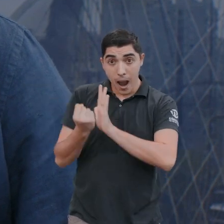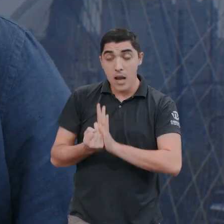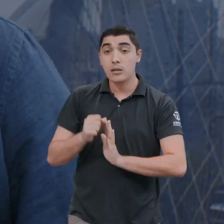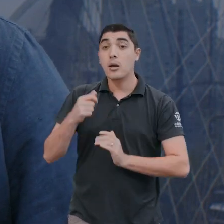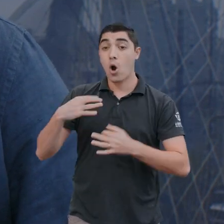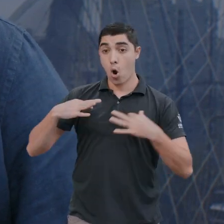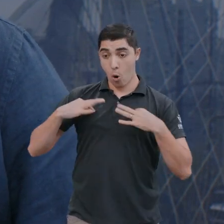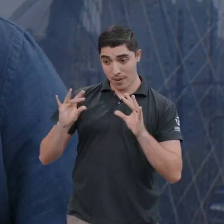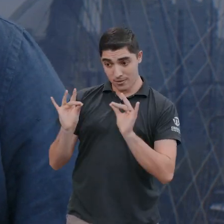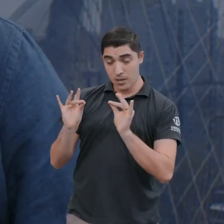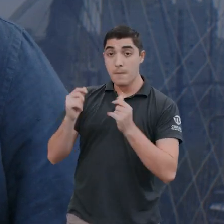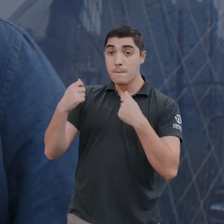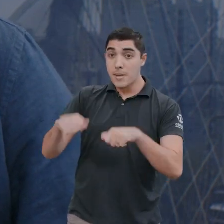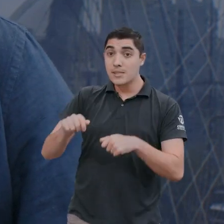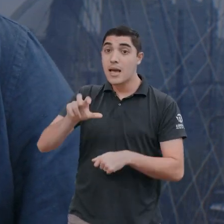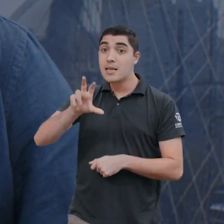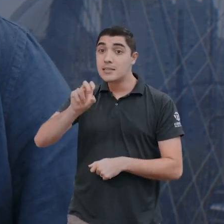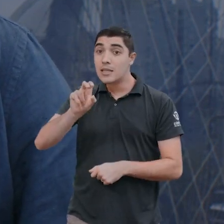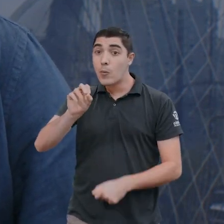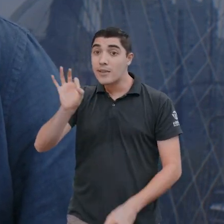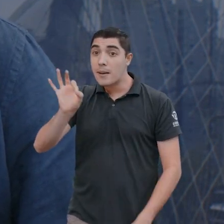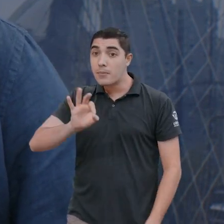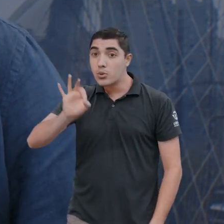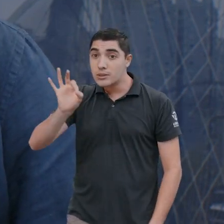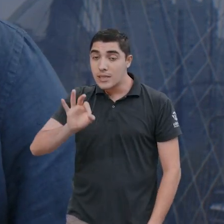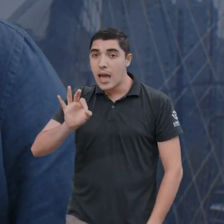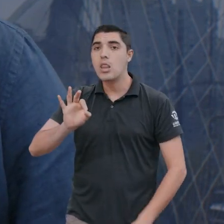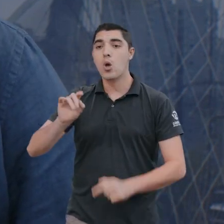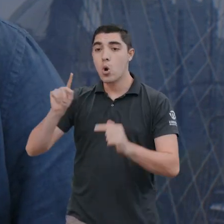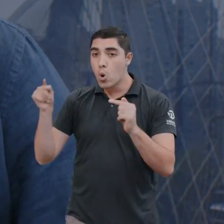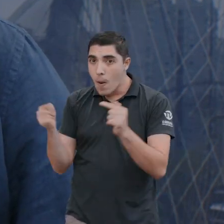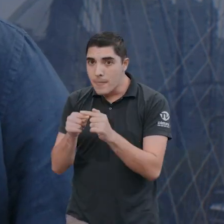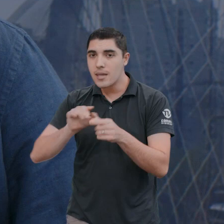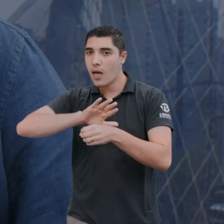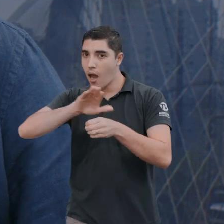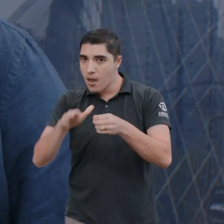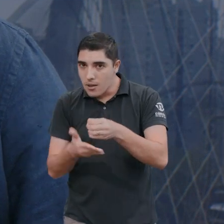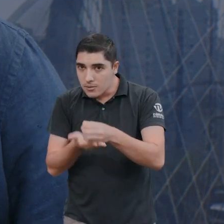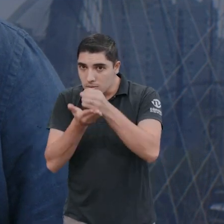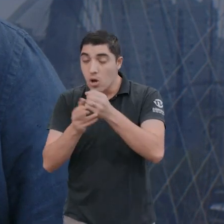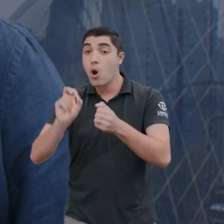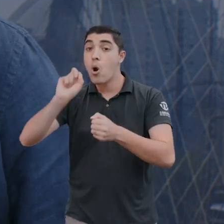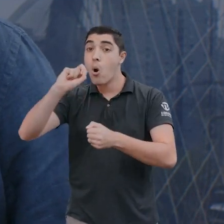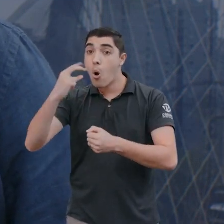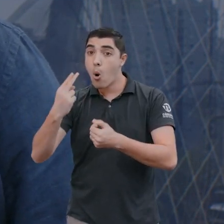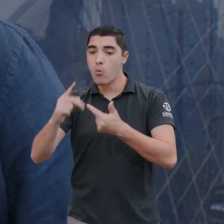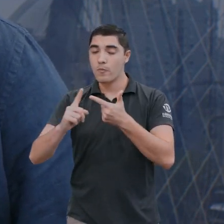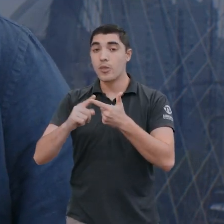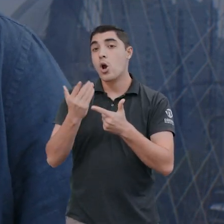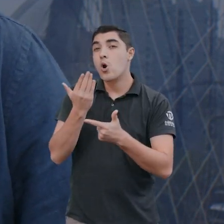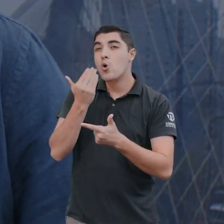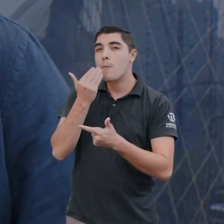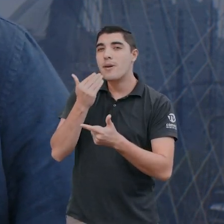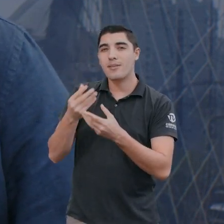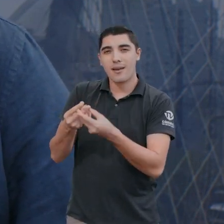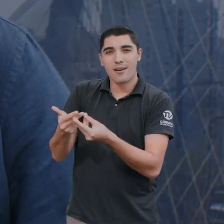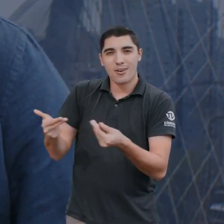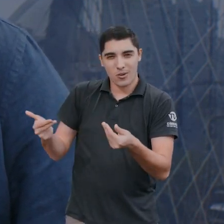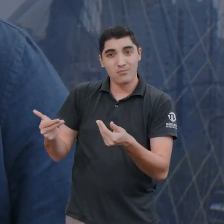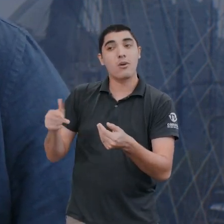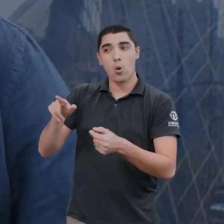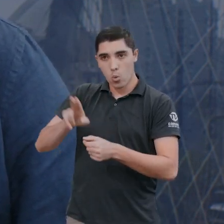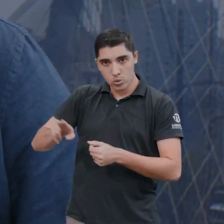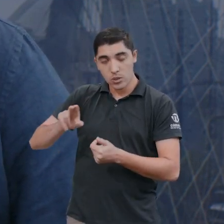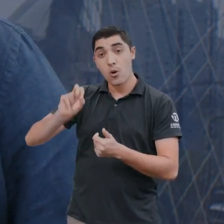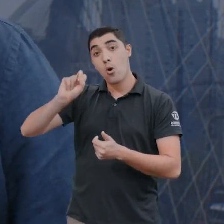dos tecidos da sua coleção de tecidos ou reciclados, ou tecidos orgânicos, como que a gente comentou agora há